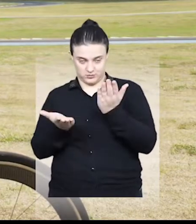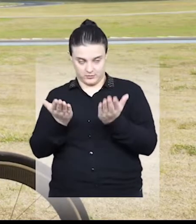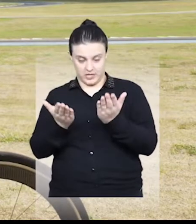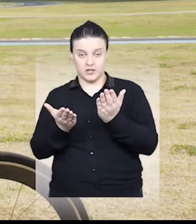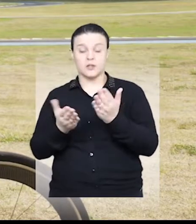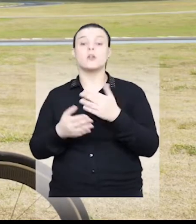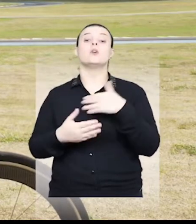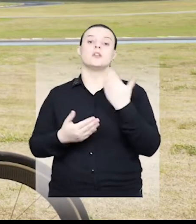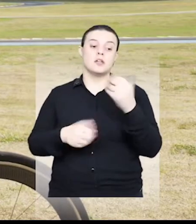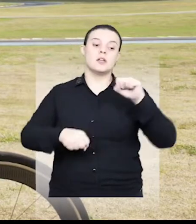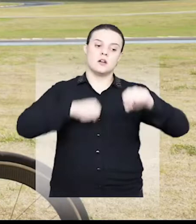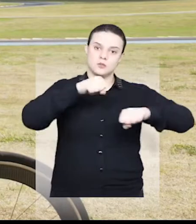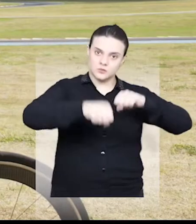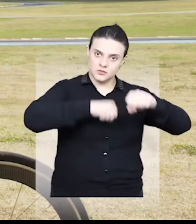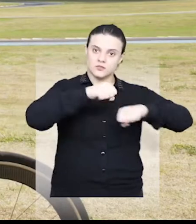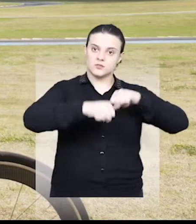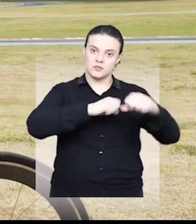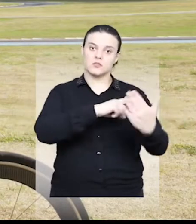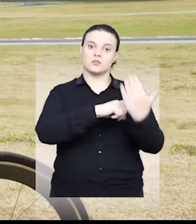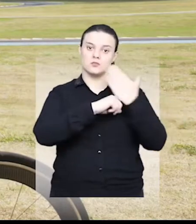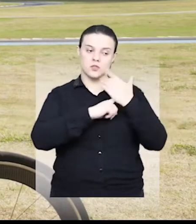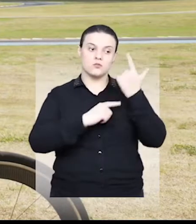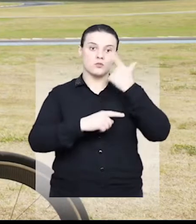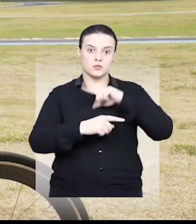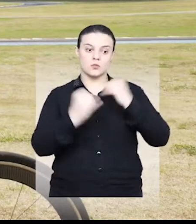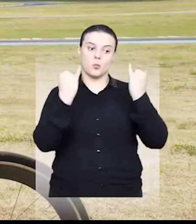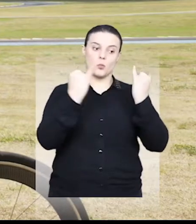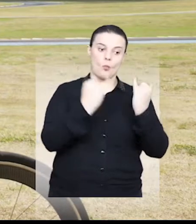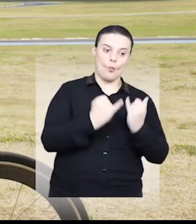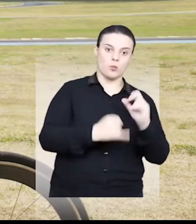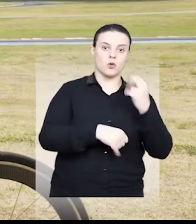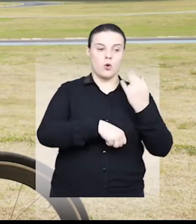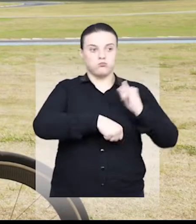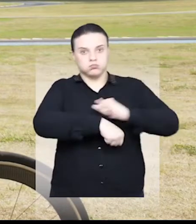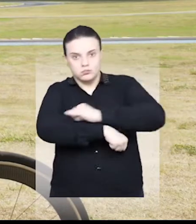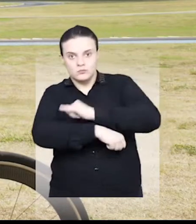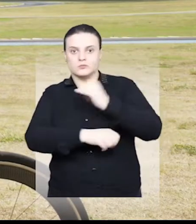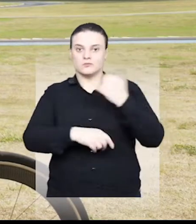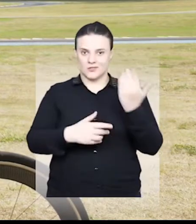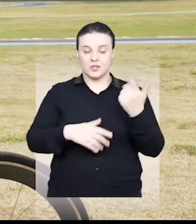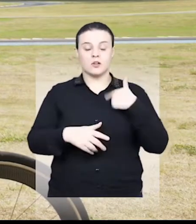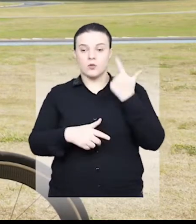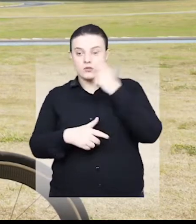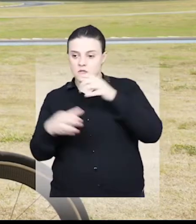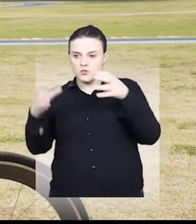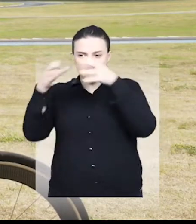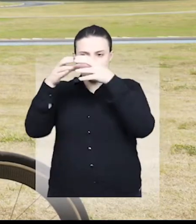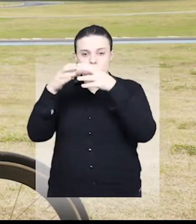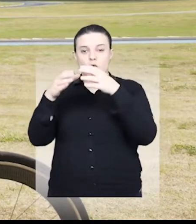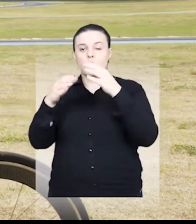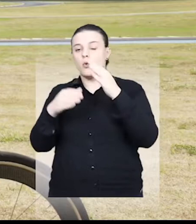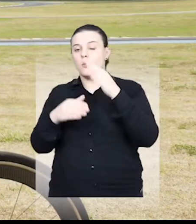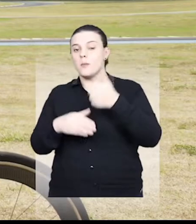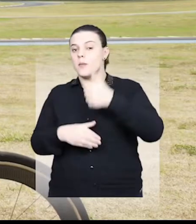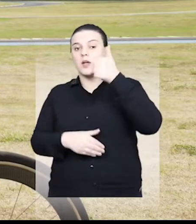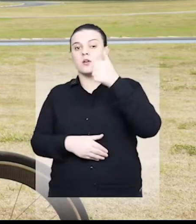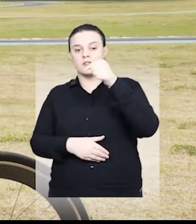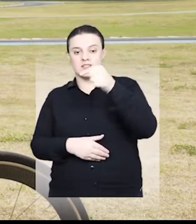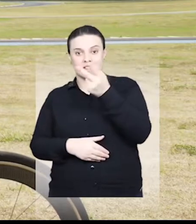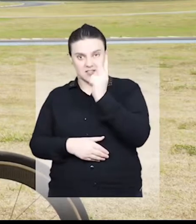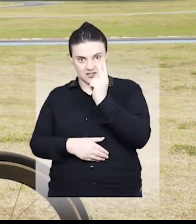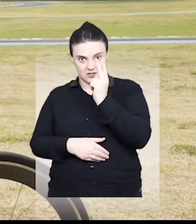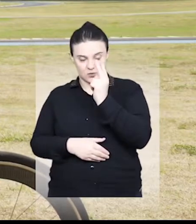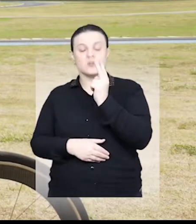E usando a bicicleta para estar ganhando e perdendo peso e buscando a categoria ideal, que foi a de 72